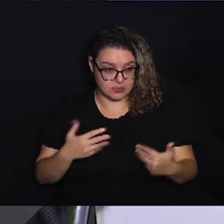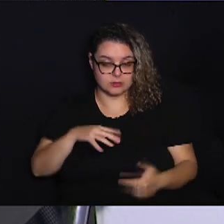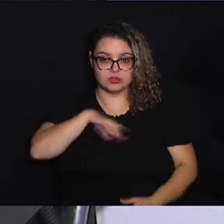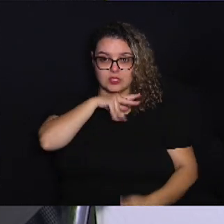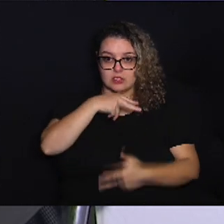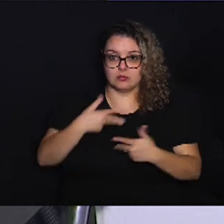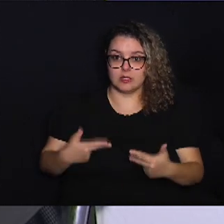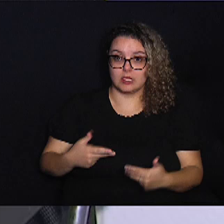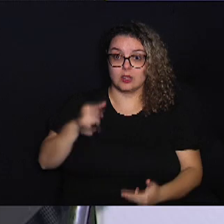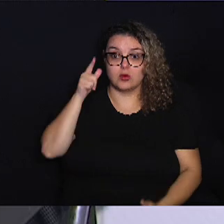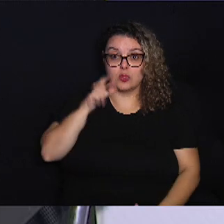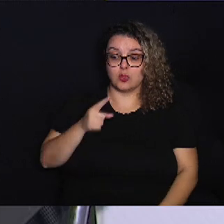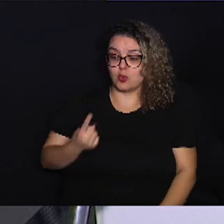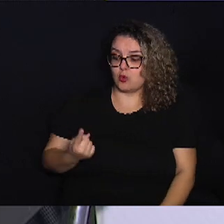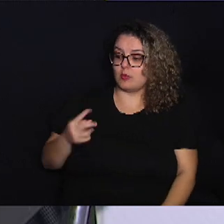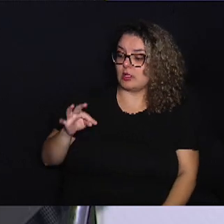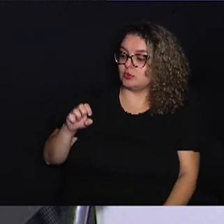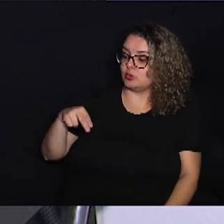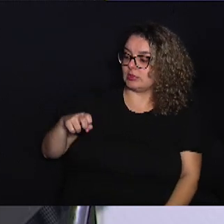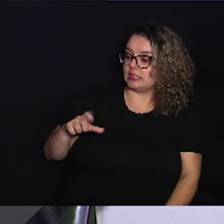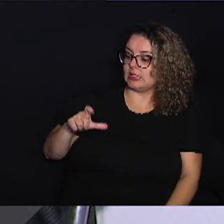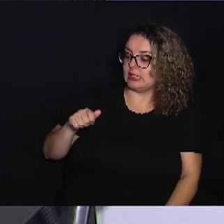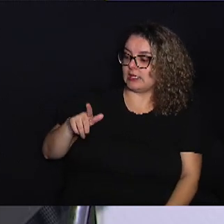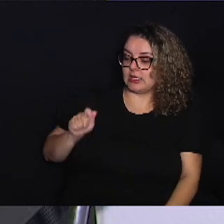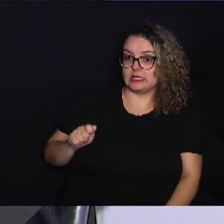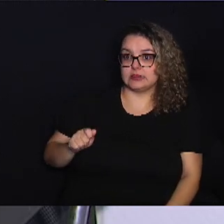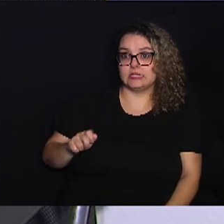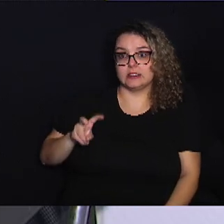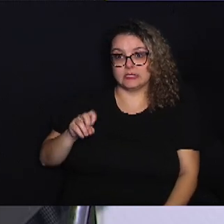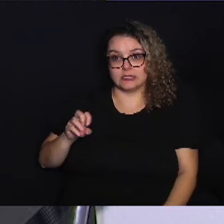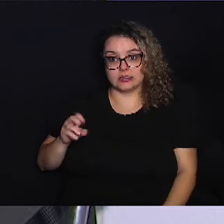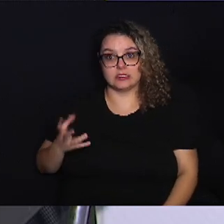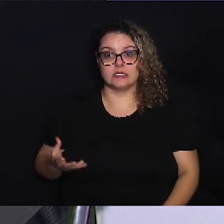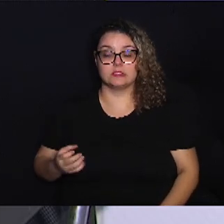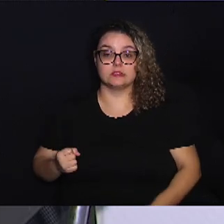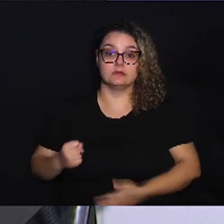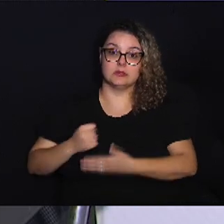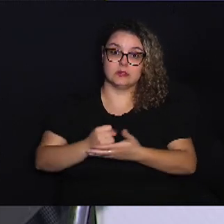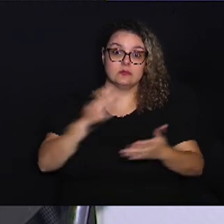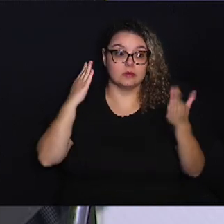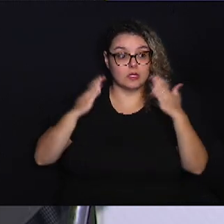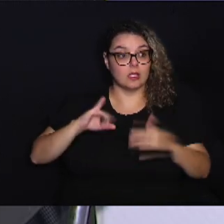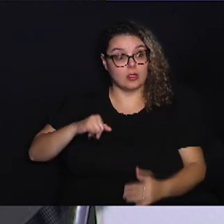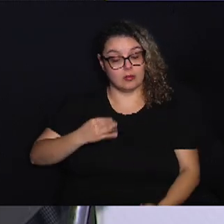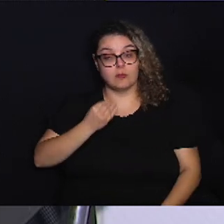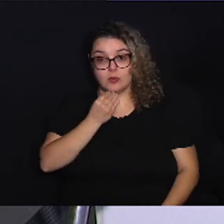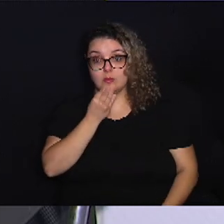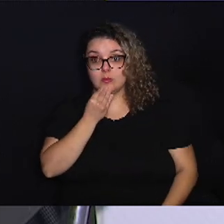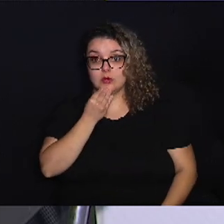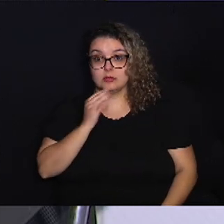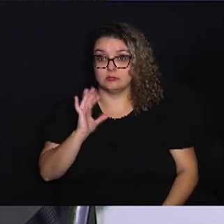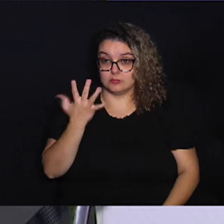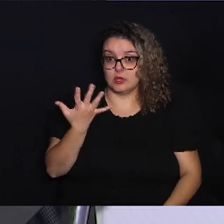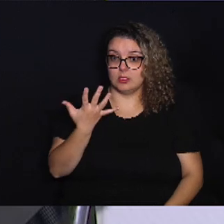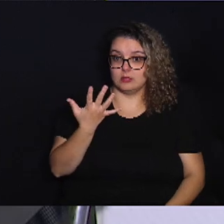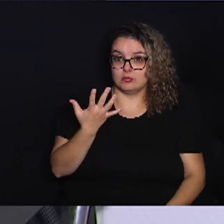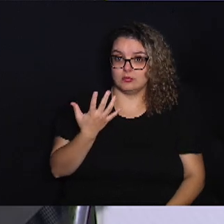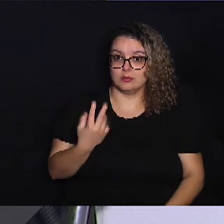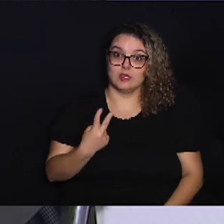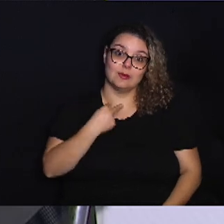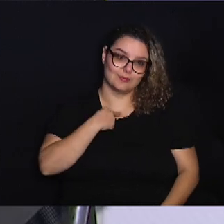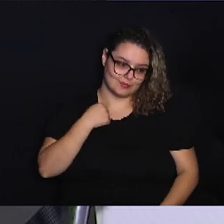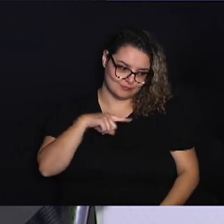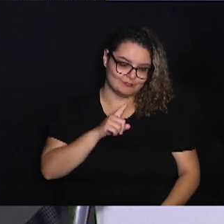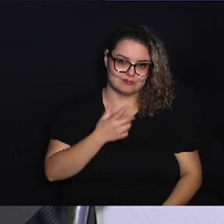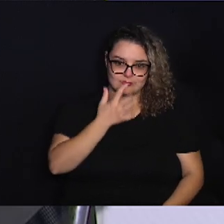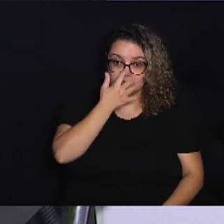gente conseguiu 1,5 toneladas e mandamos uma carreta para lá, até que surgiu uma oportunidade e eu não pude ir, mas